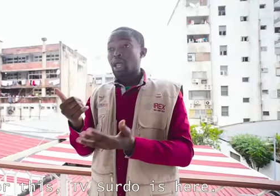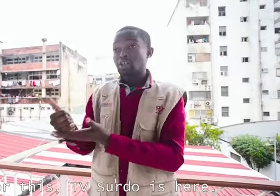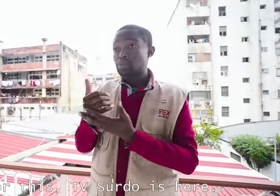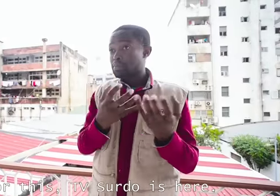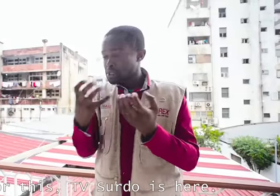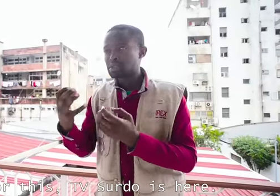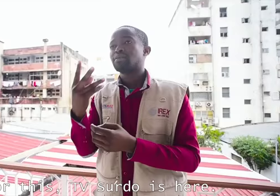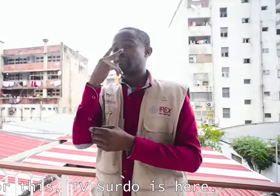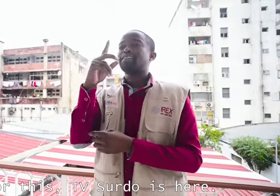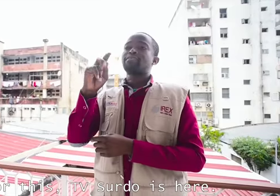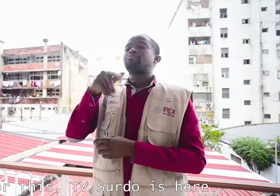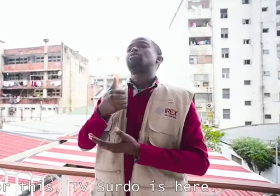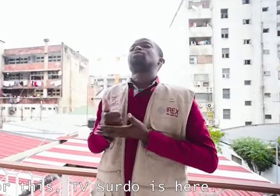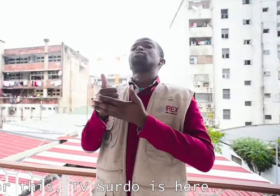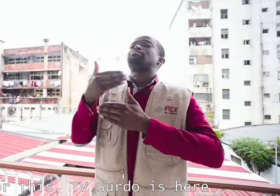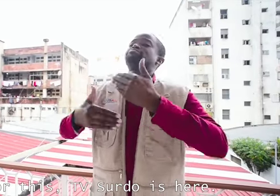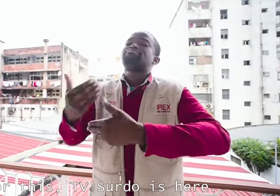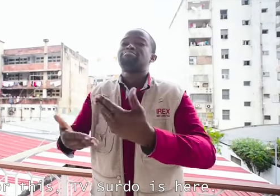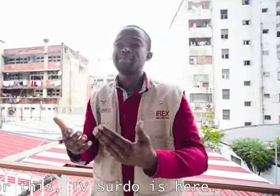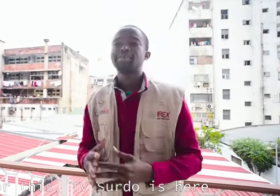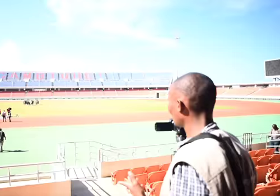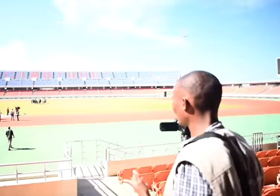Por isso, nós, a TV surdo, estamos aqui.